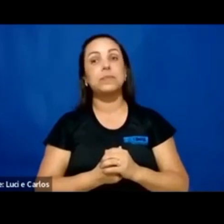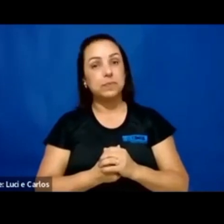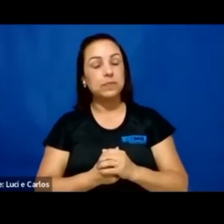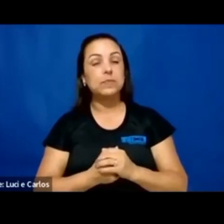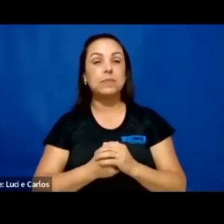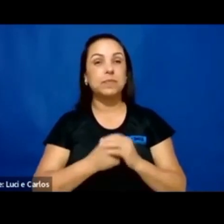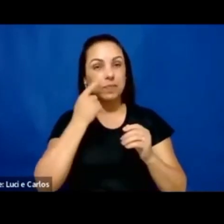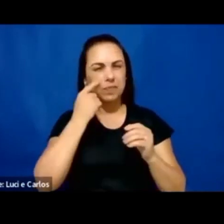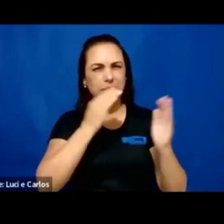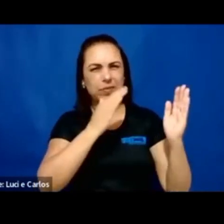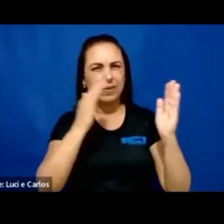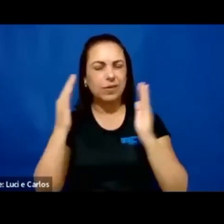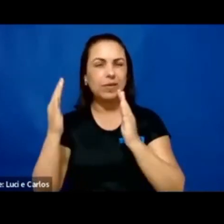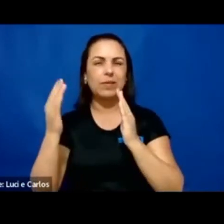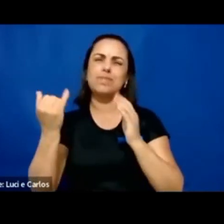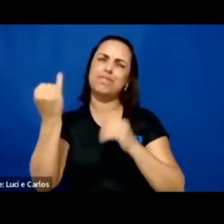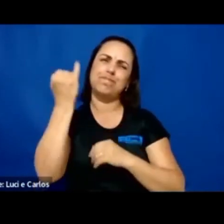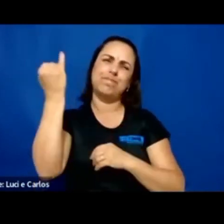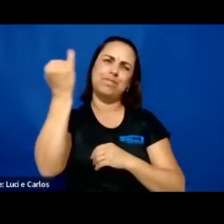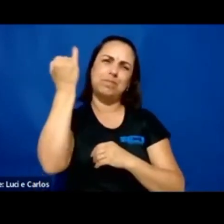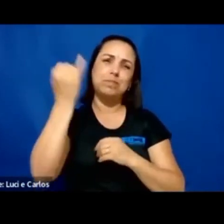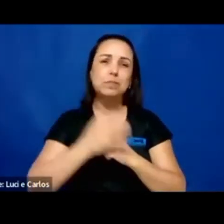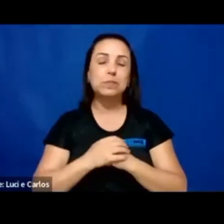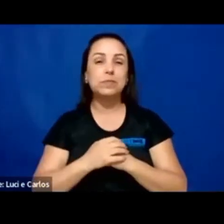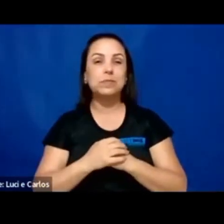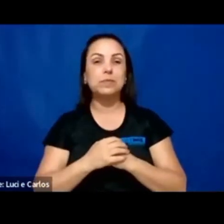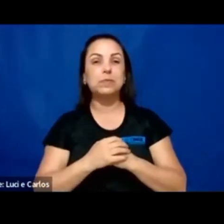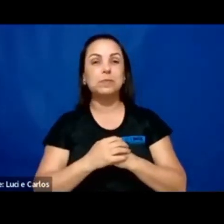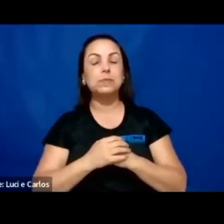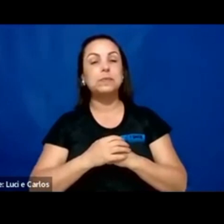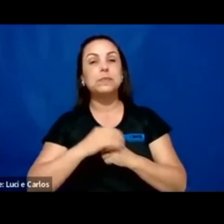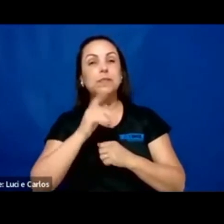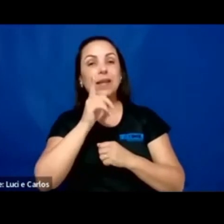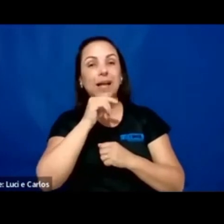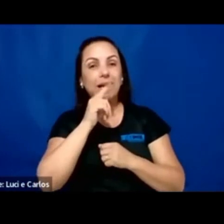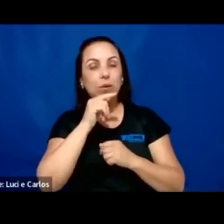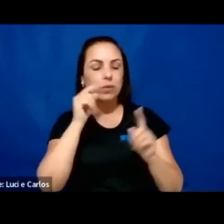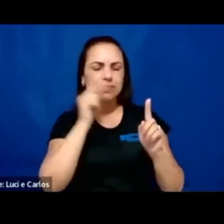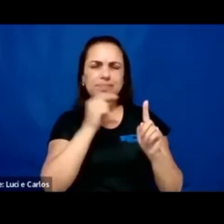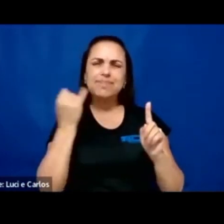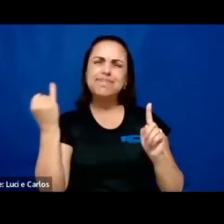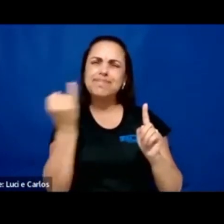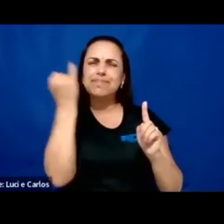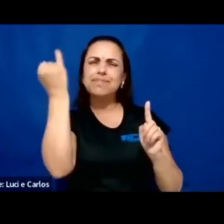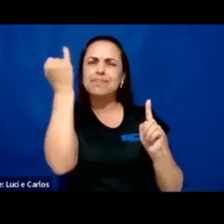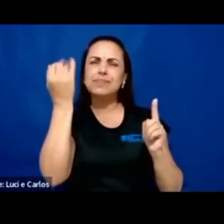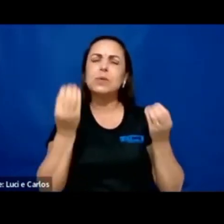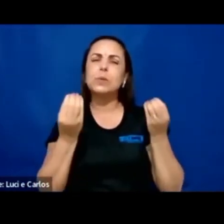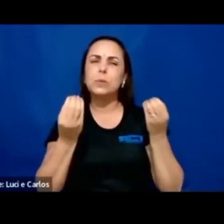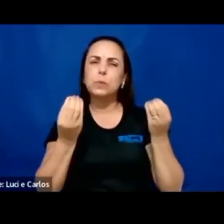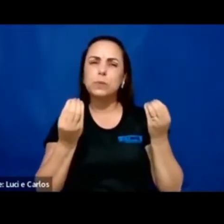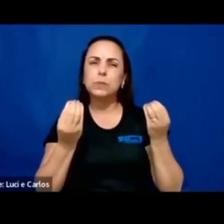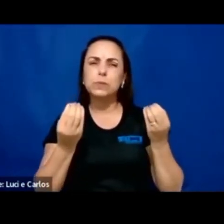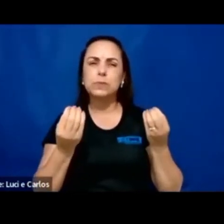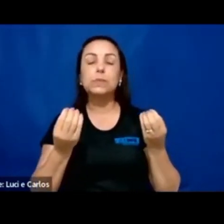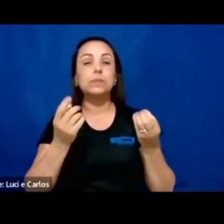isso é muito importante. A água, ela é tão importante que ela pode tanto tratar e